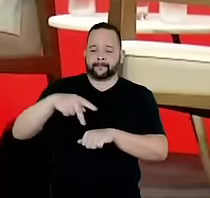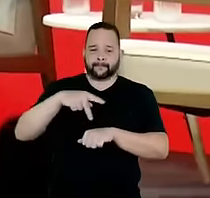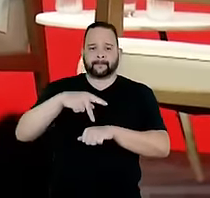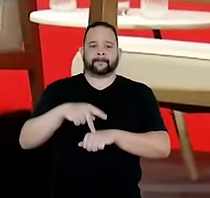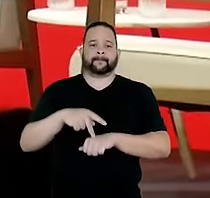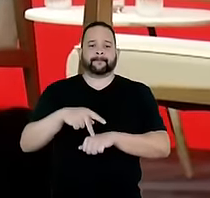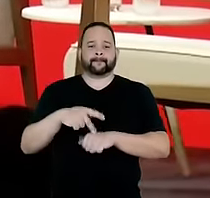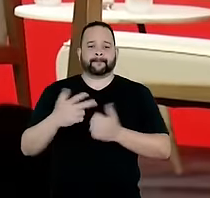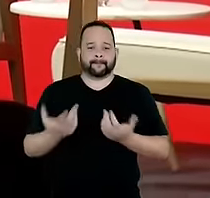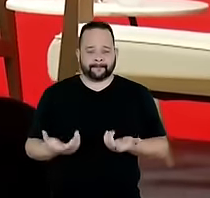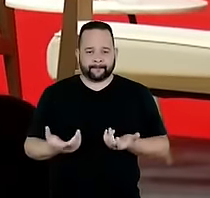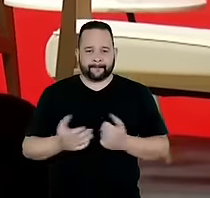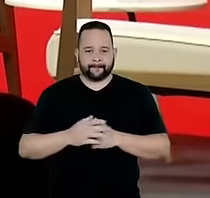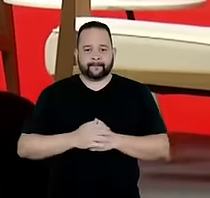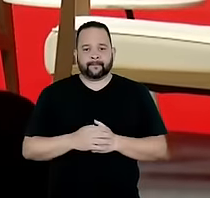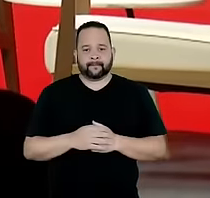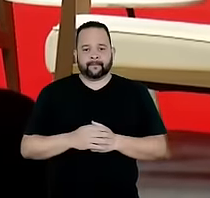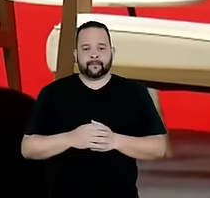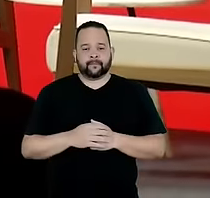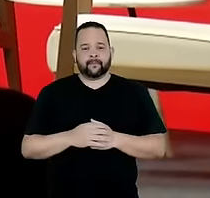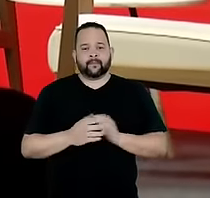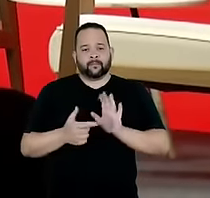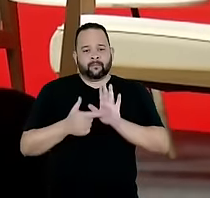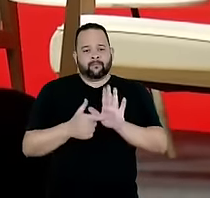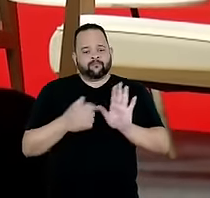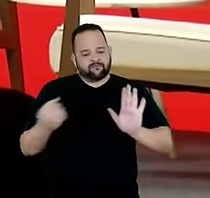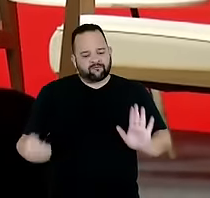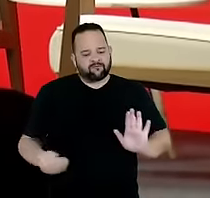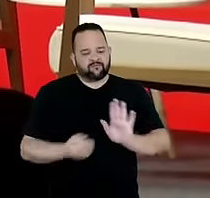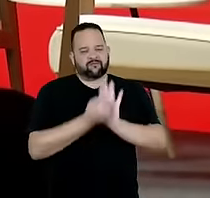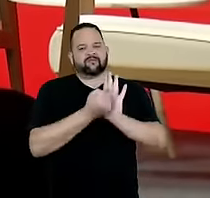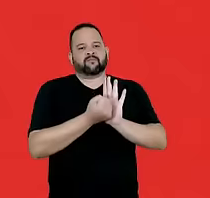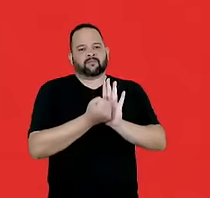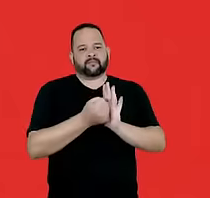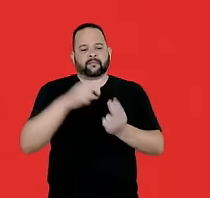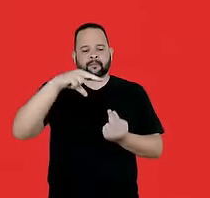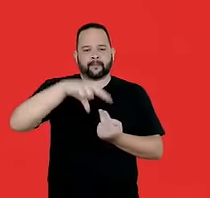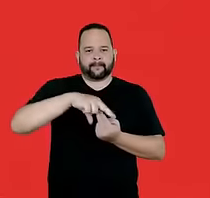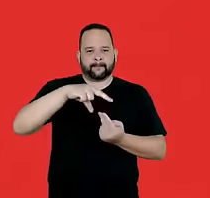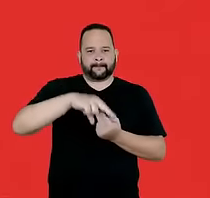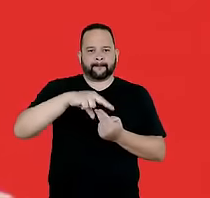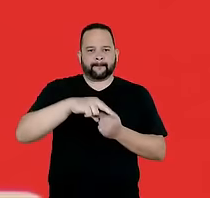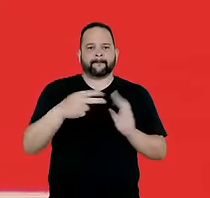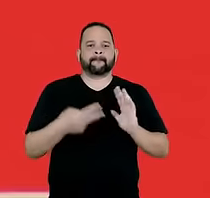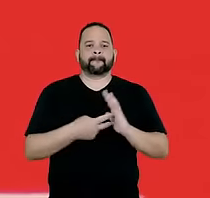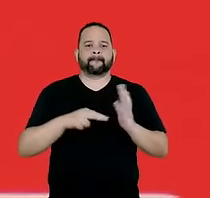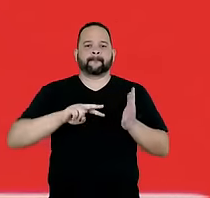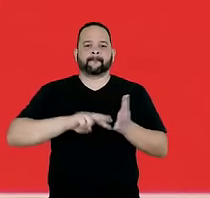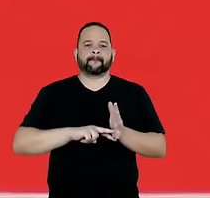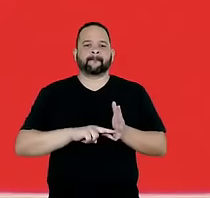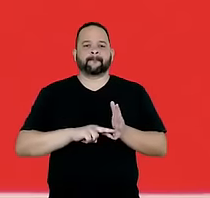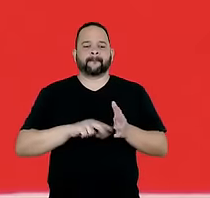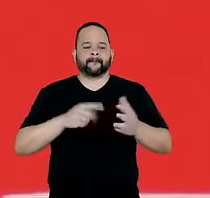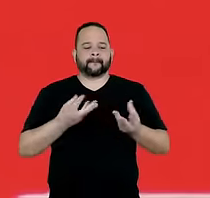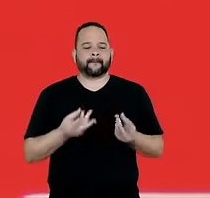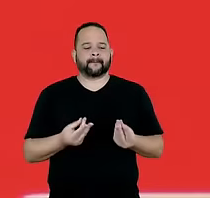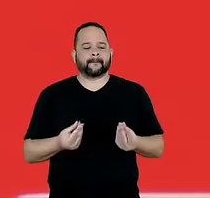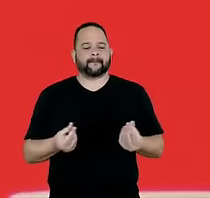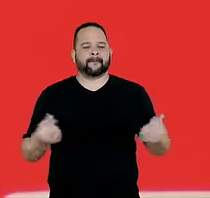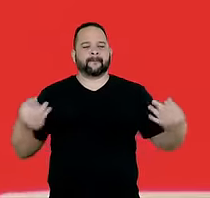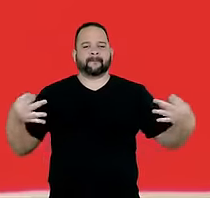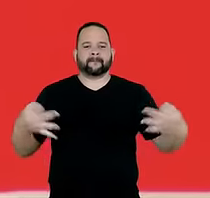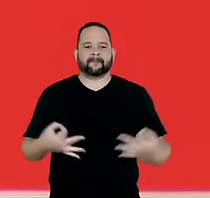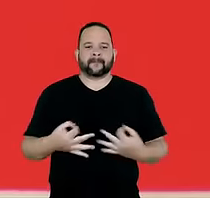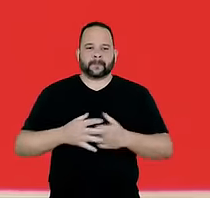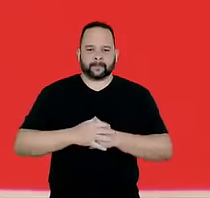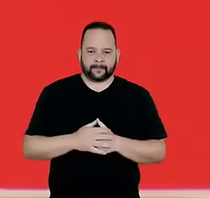reforçando o nome Bradesco como de excelência e tudo